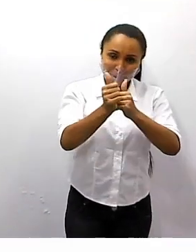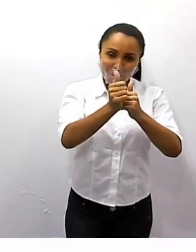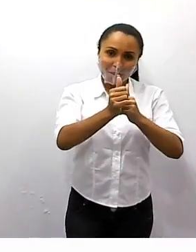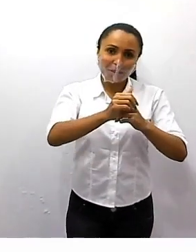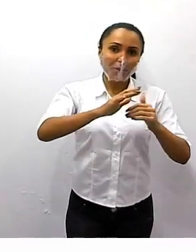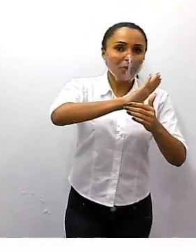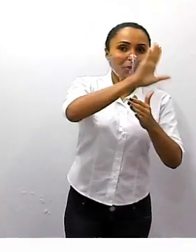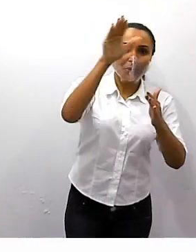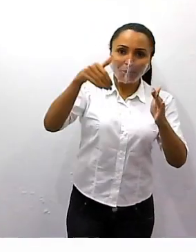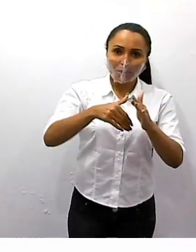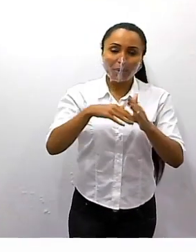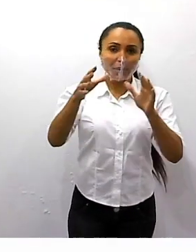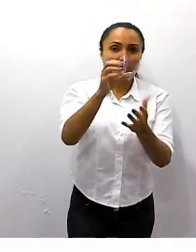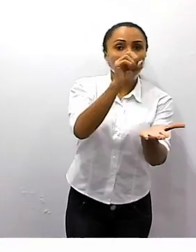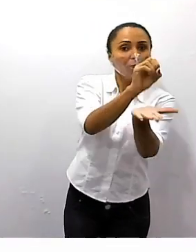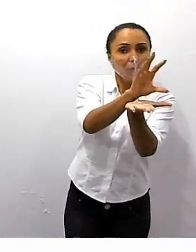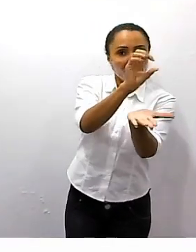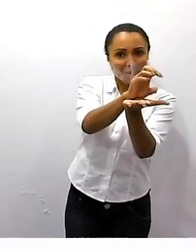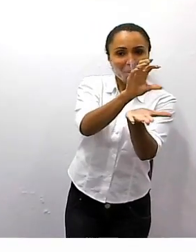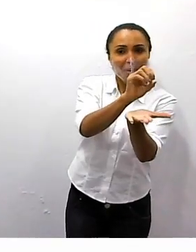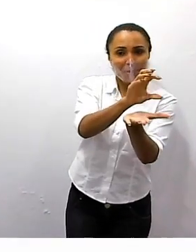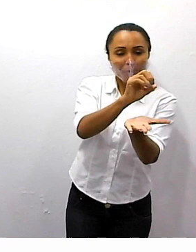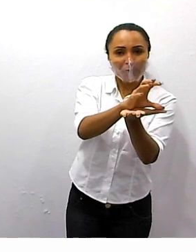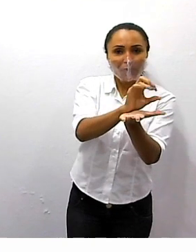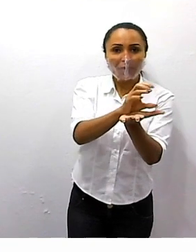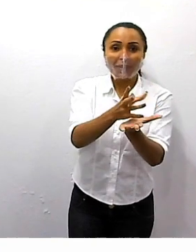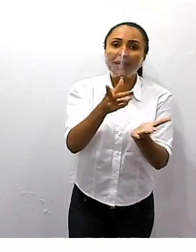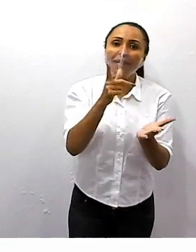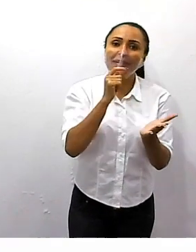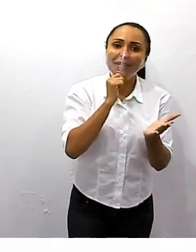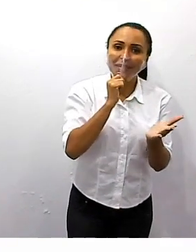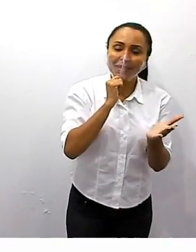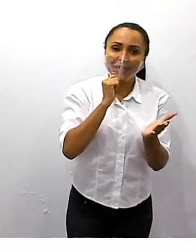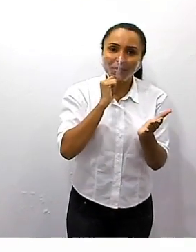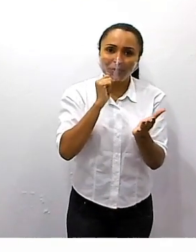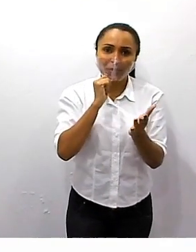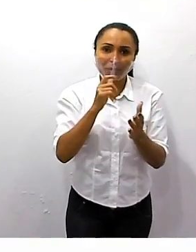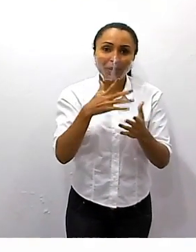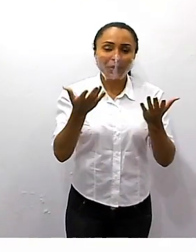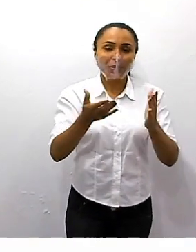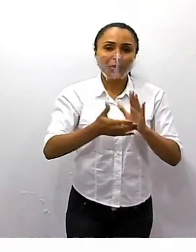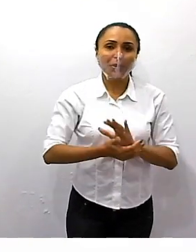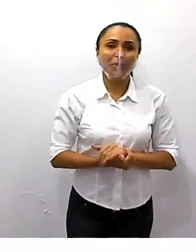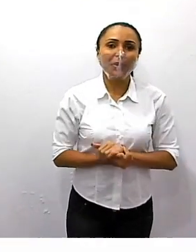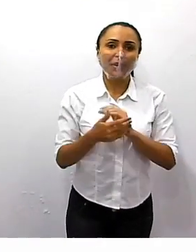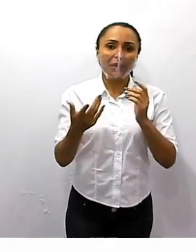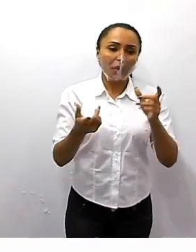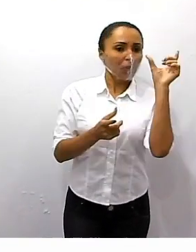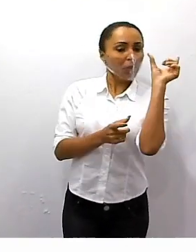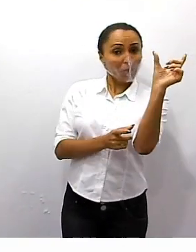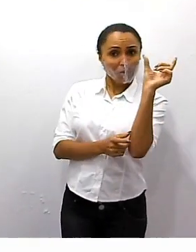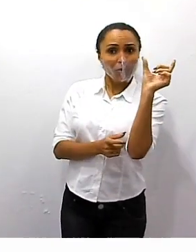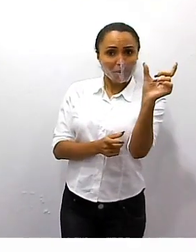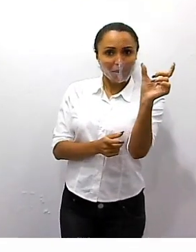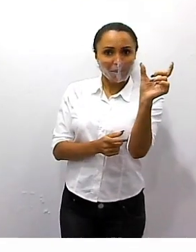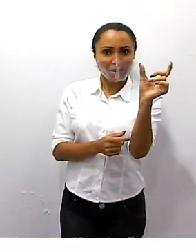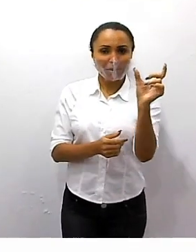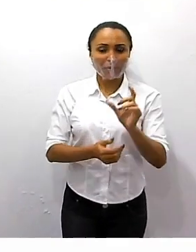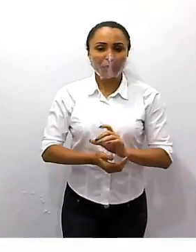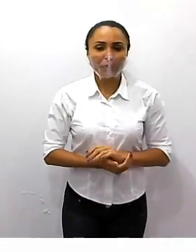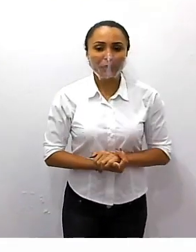tudo aqui no Educa PE, segunda questão ainda sobre os aspectos de conjunções, não é